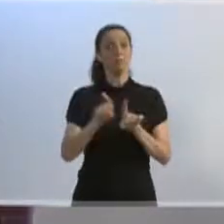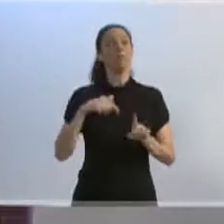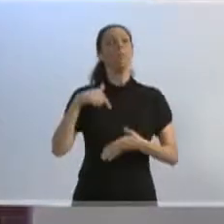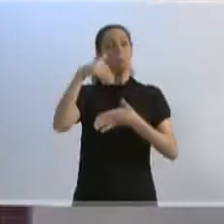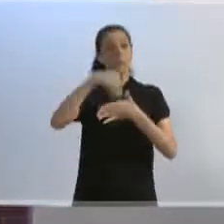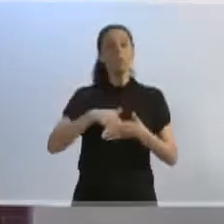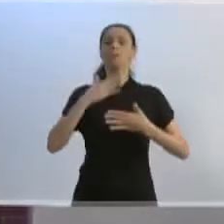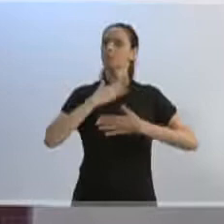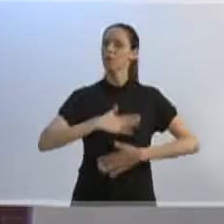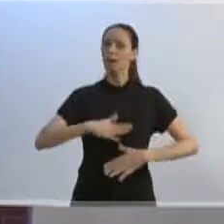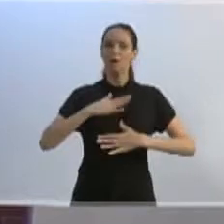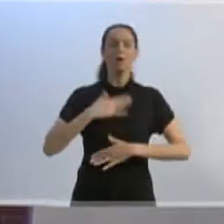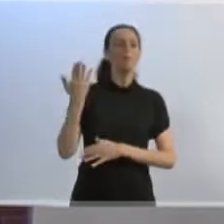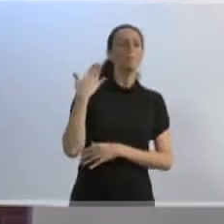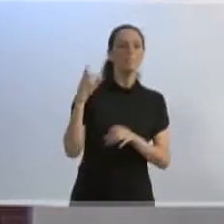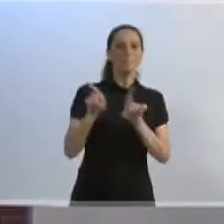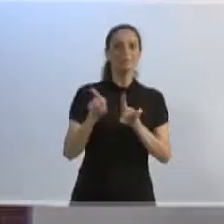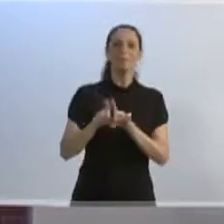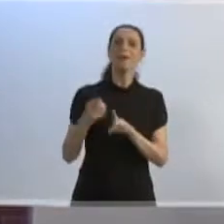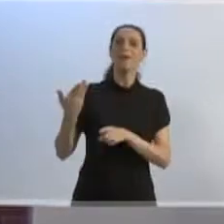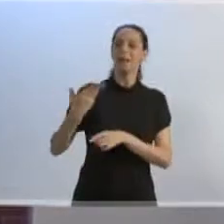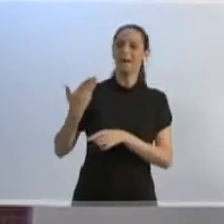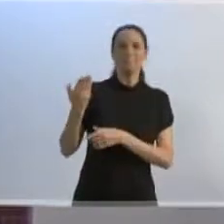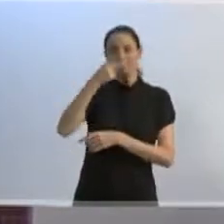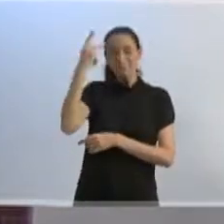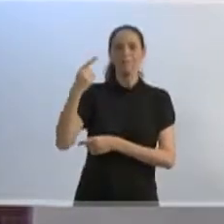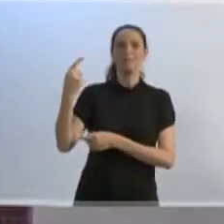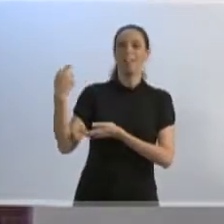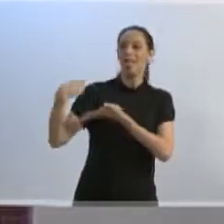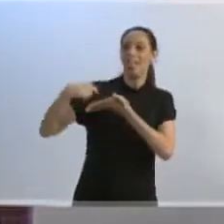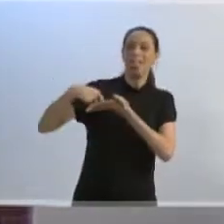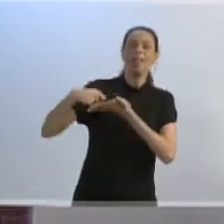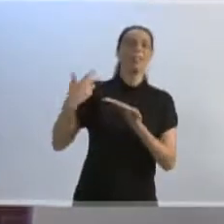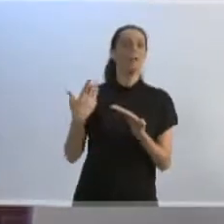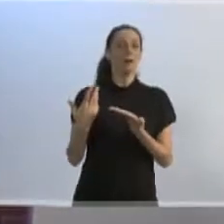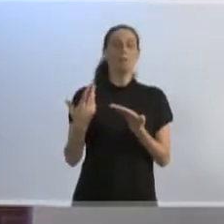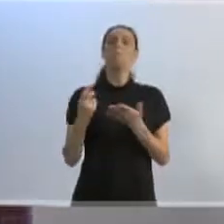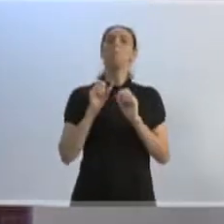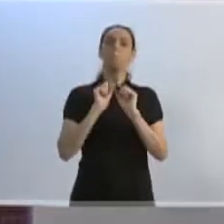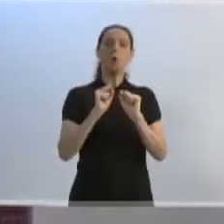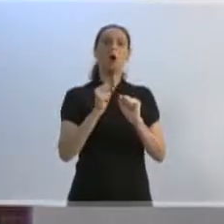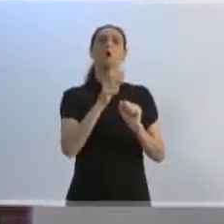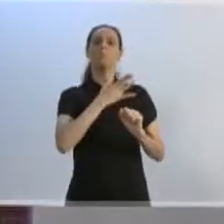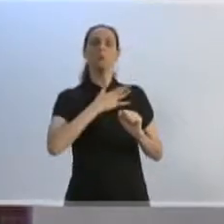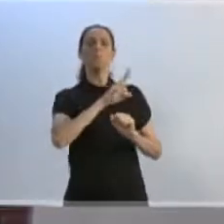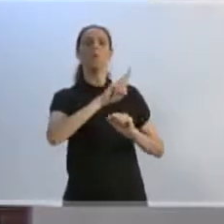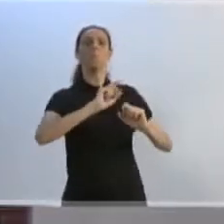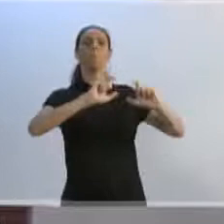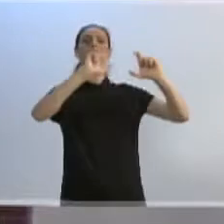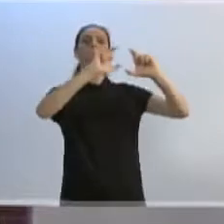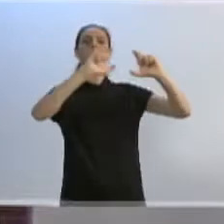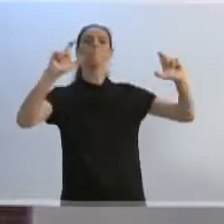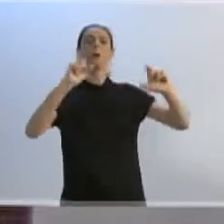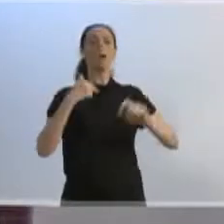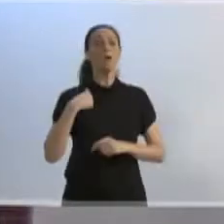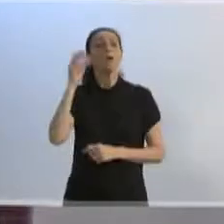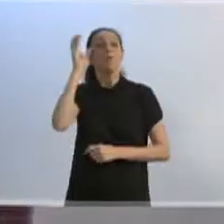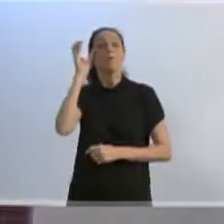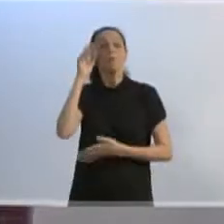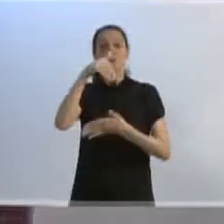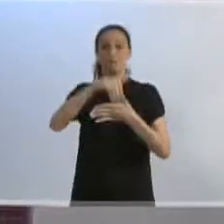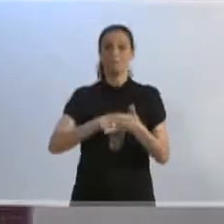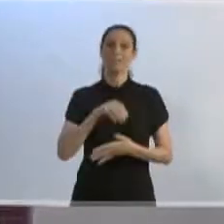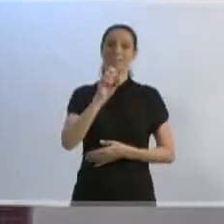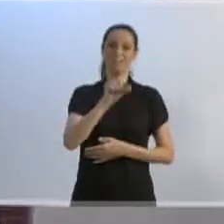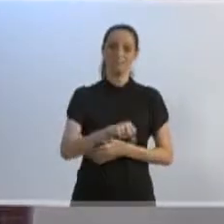maior tranquilidade, até brinquei com alguns que me cobraram, pode colocar meu nome lá de forma garrafal, bem grande, porque eu votei sim com muita consciência, porque